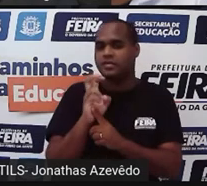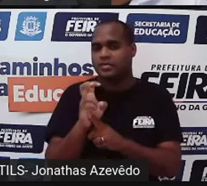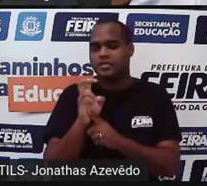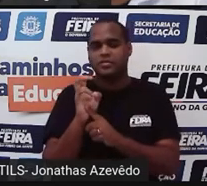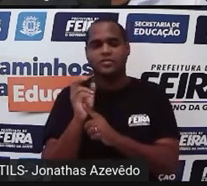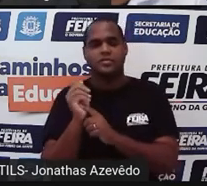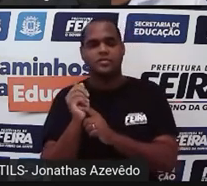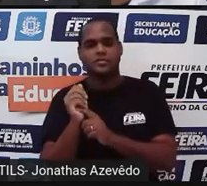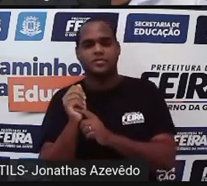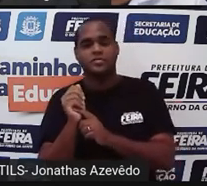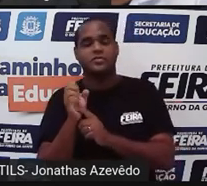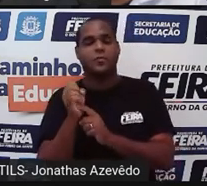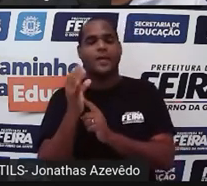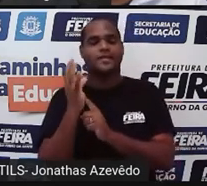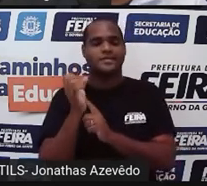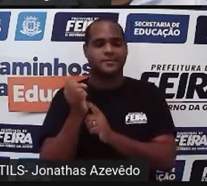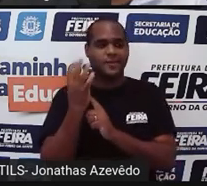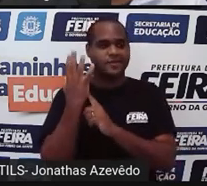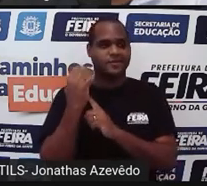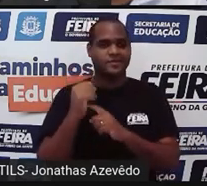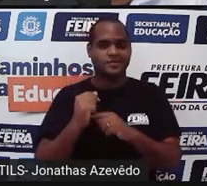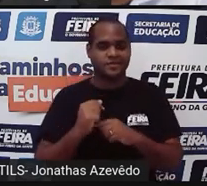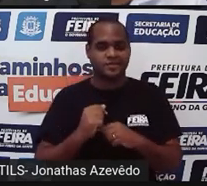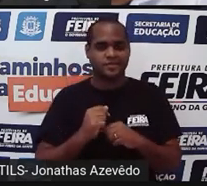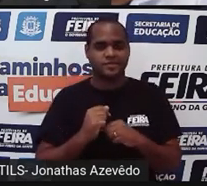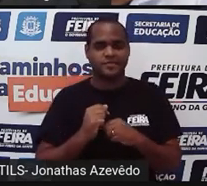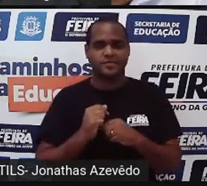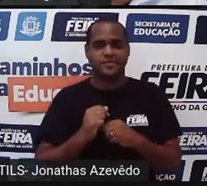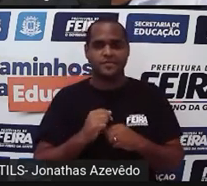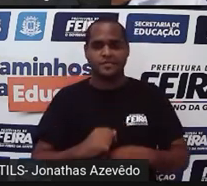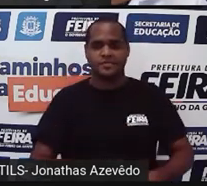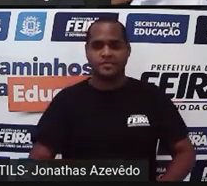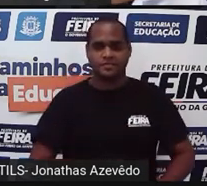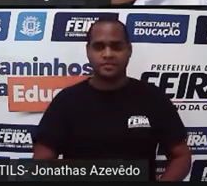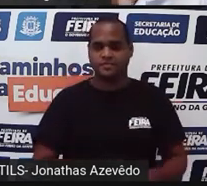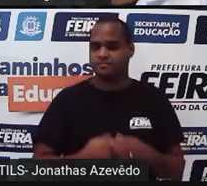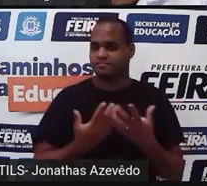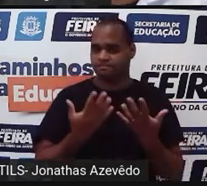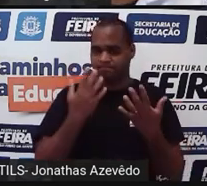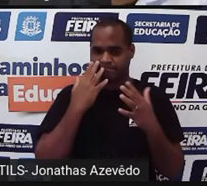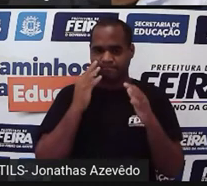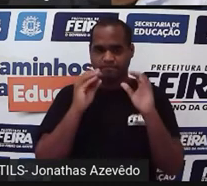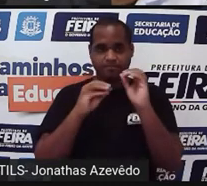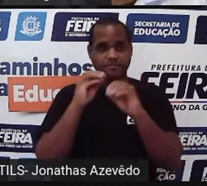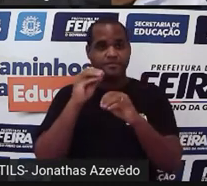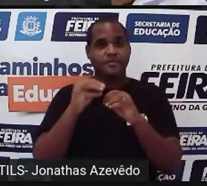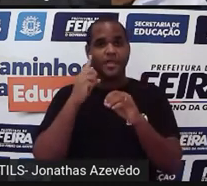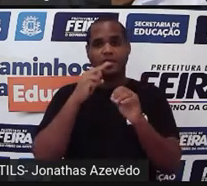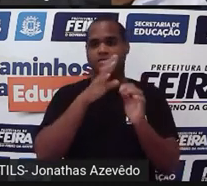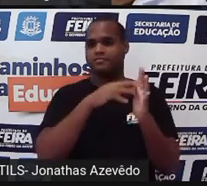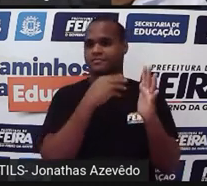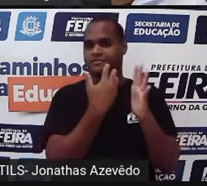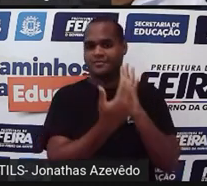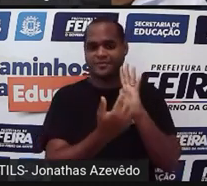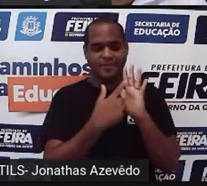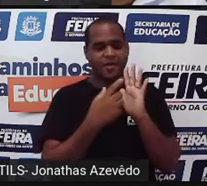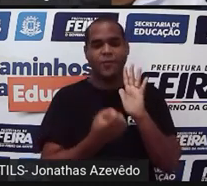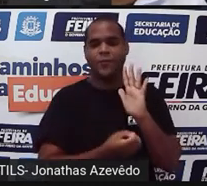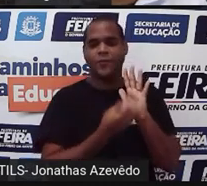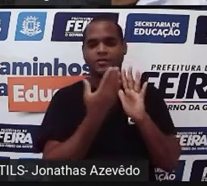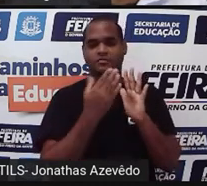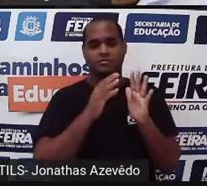5. Quanto é que dá isso? Tá bom? E ali eu vou colocar dentro da tabela a quantidade de alunos